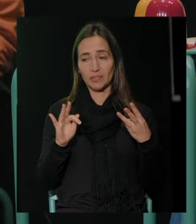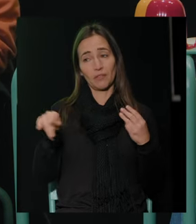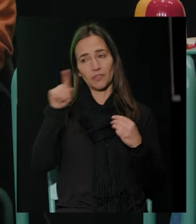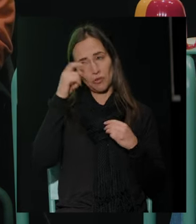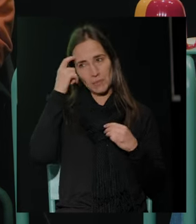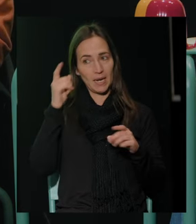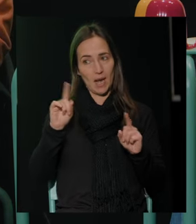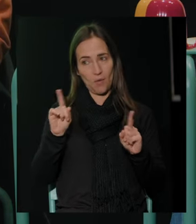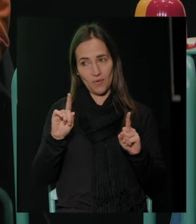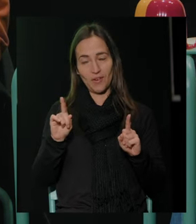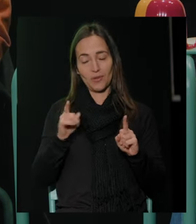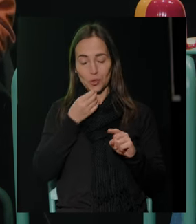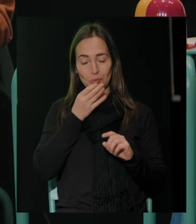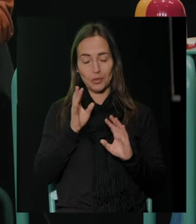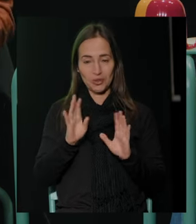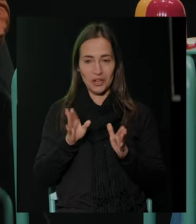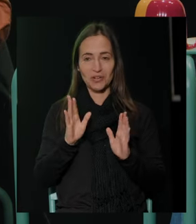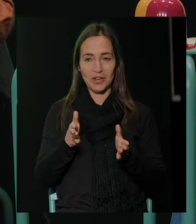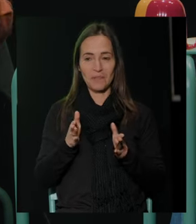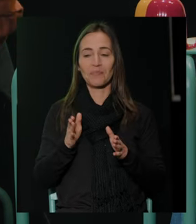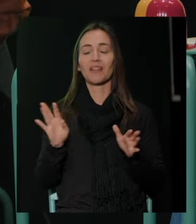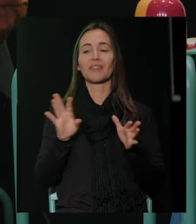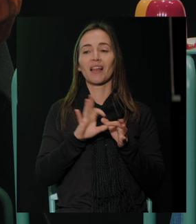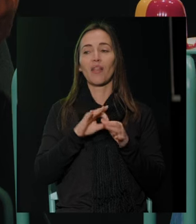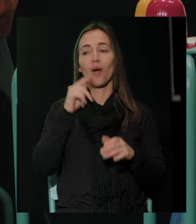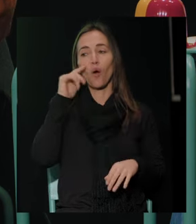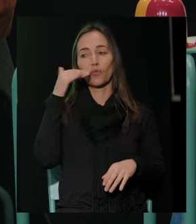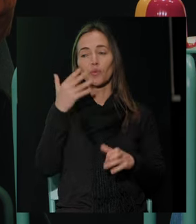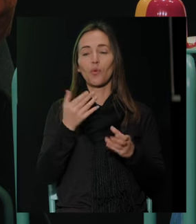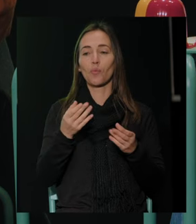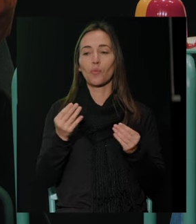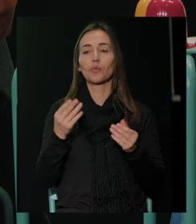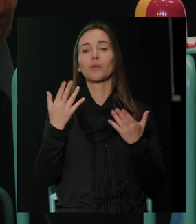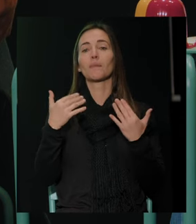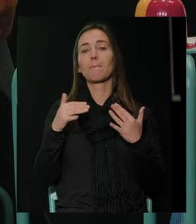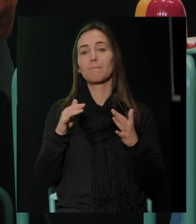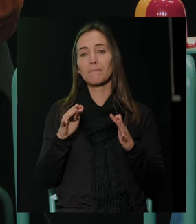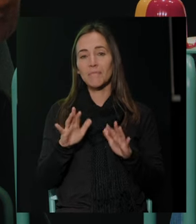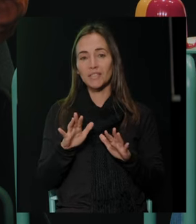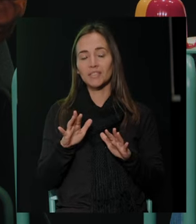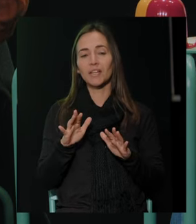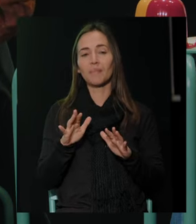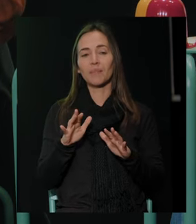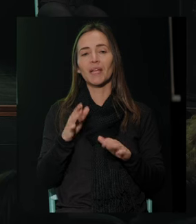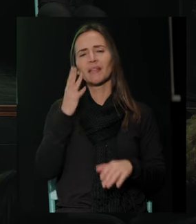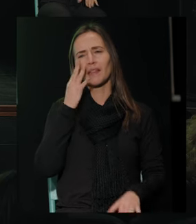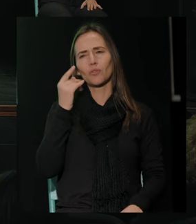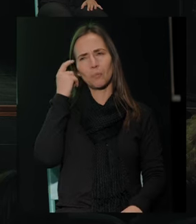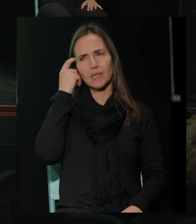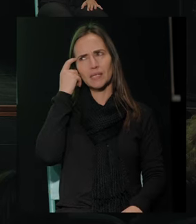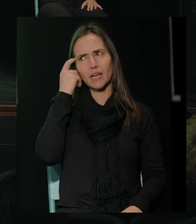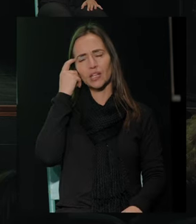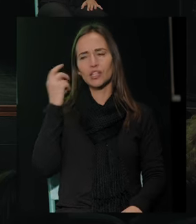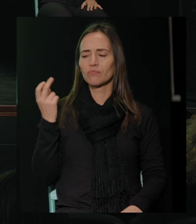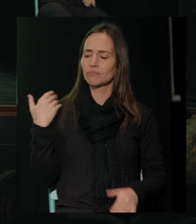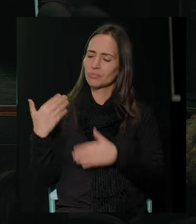eu já os explico, e que está muito relacionado com o futuro, mas que onde eu tento pensar como é que nós chegamos aqui,